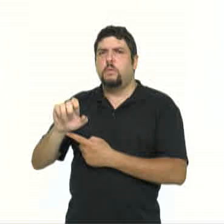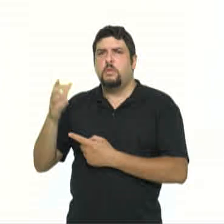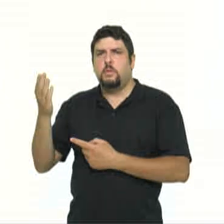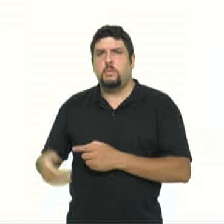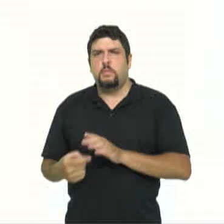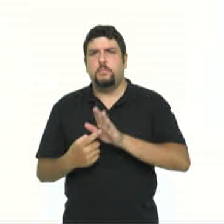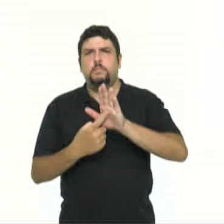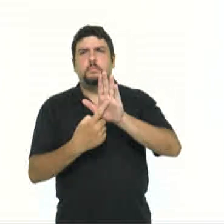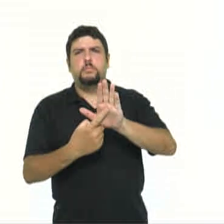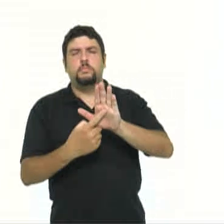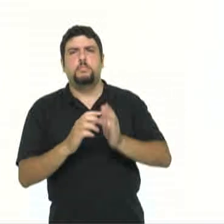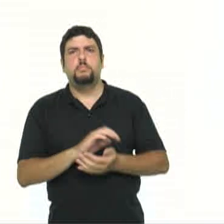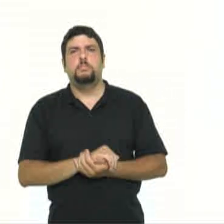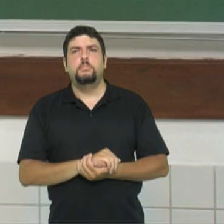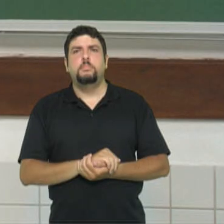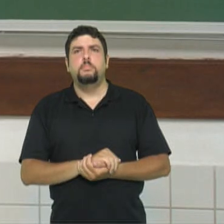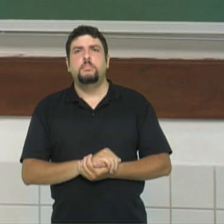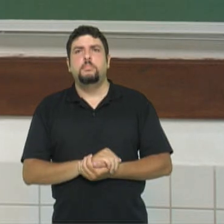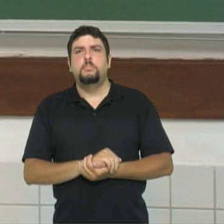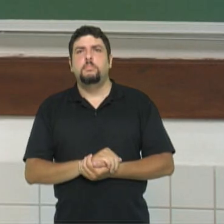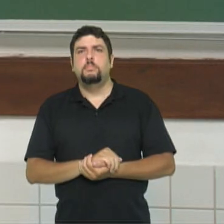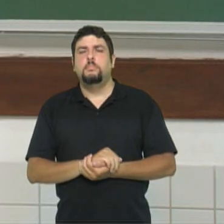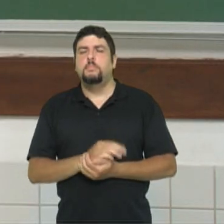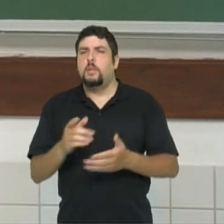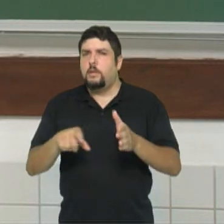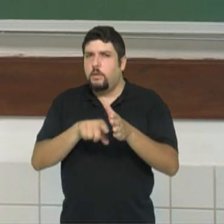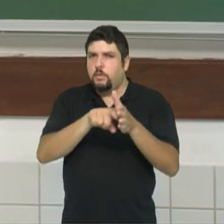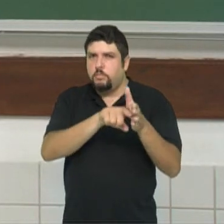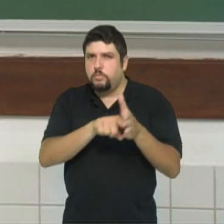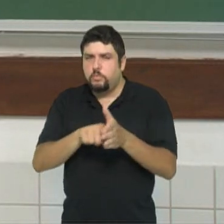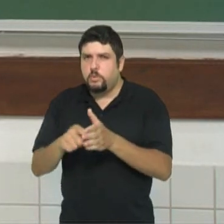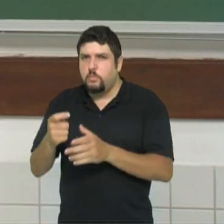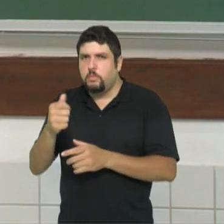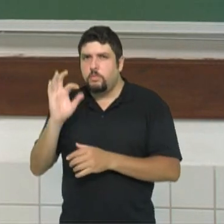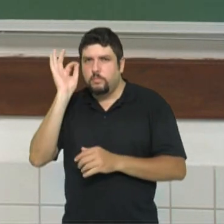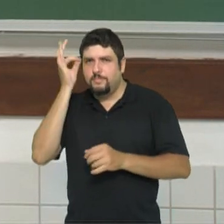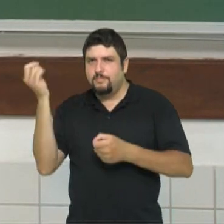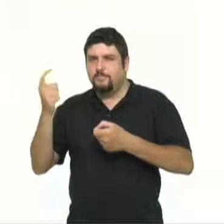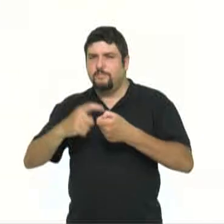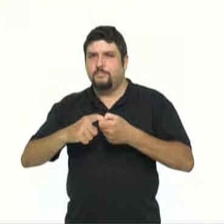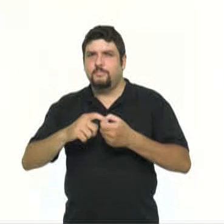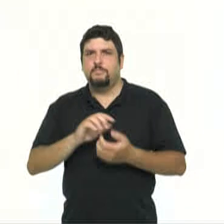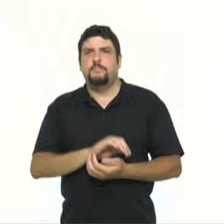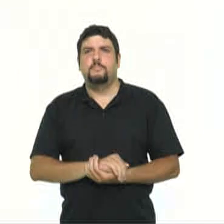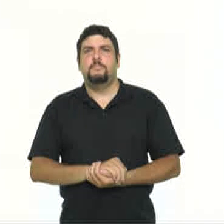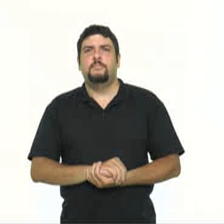Vinícius no texto? Vamos lá, pesquisar um pouquinho, logo, logo chegamos com a resposta.